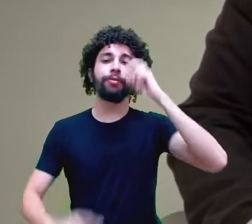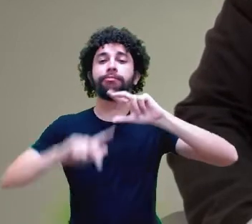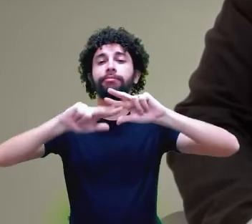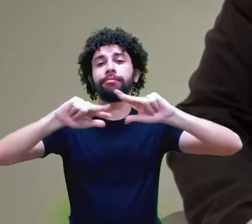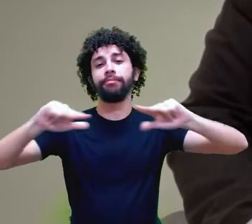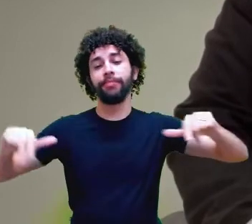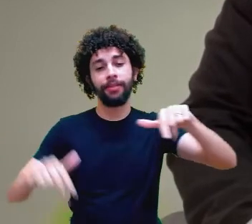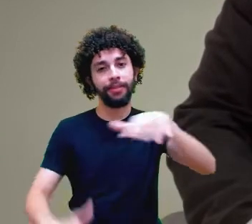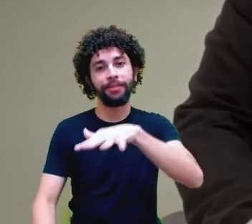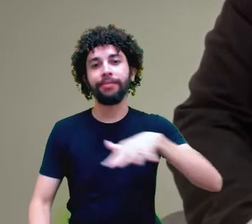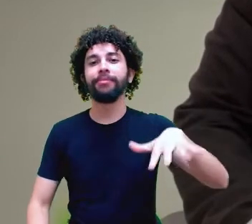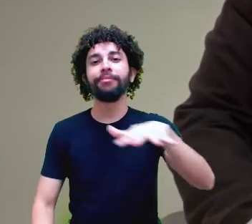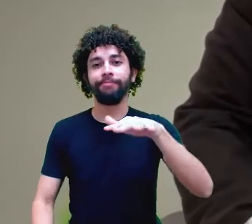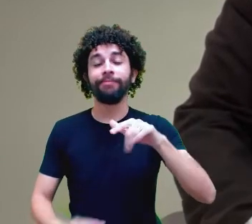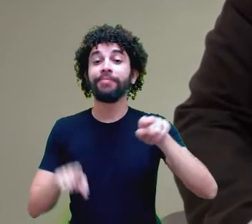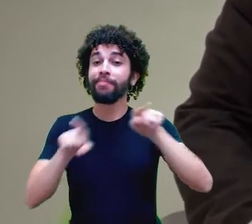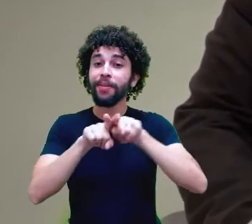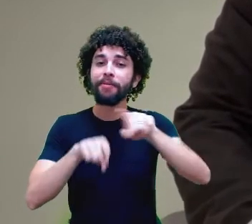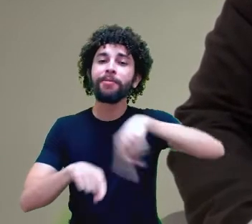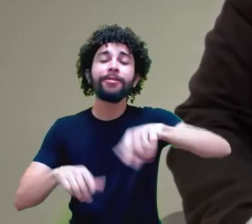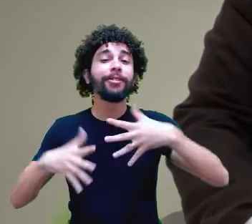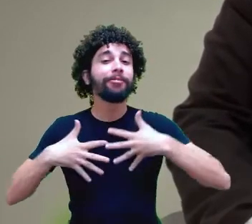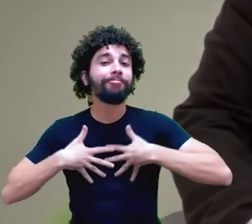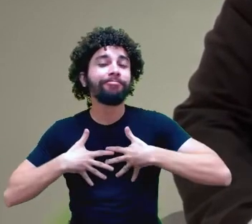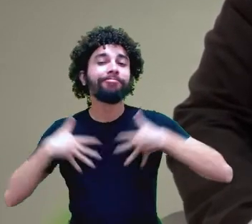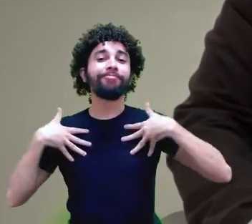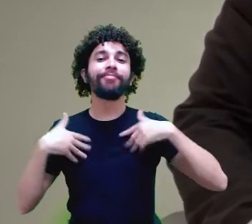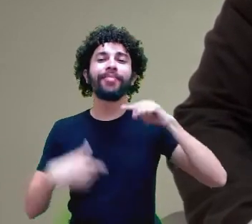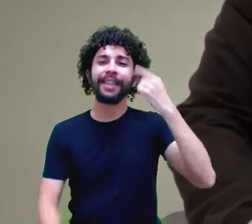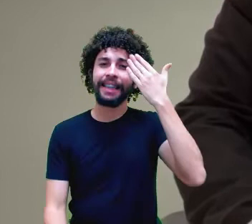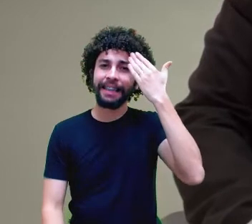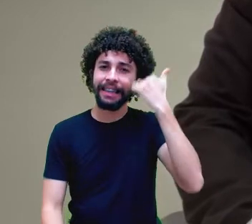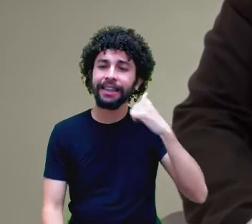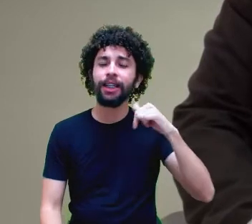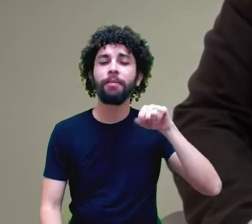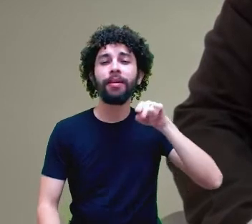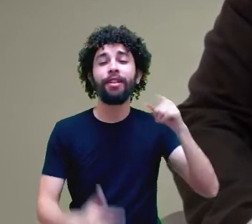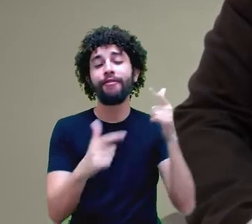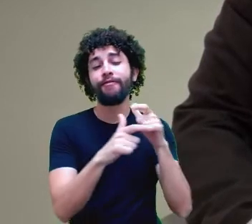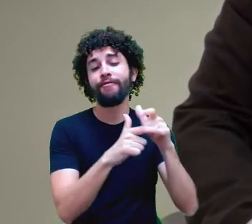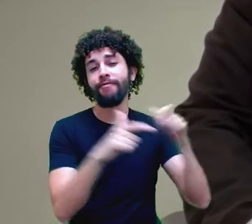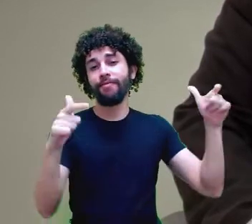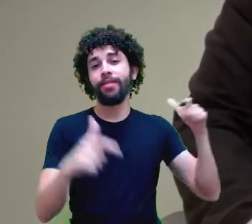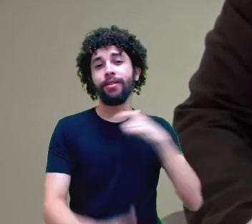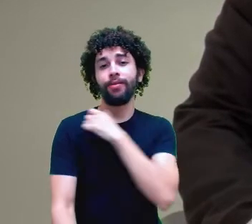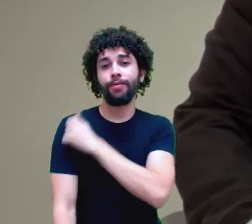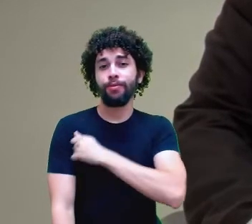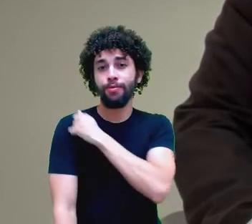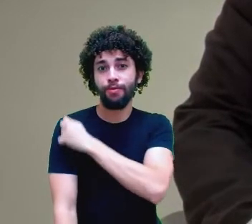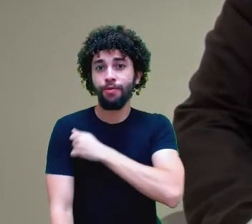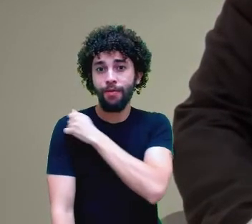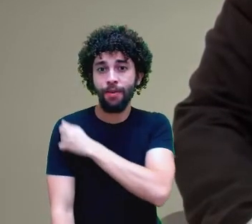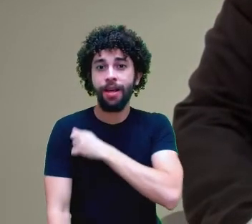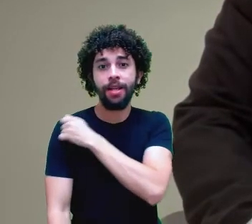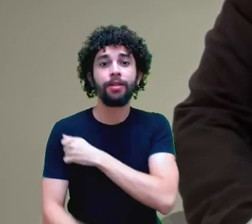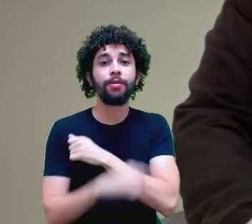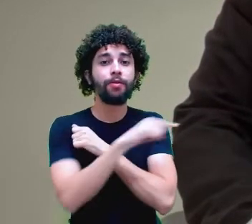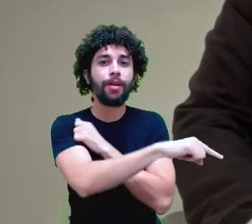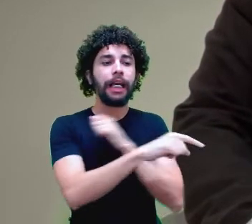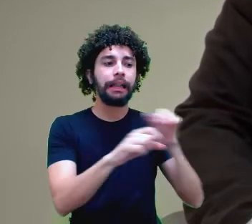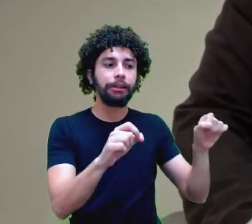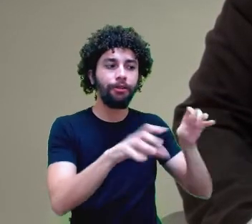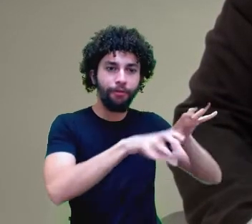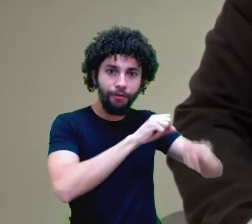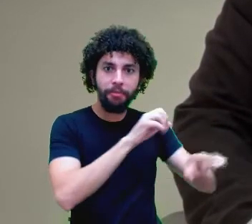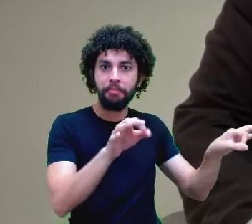ambientais, culturais, entre outras, na região. Nos orgulha também saber que muitos dos nossos alunos egressos